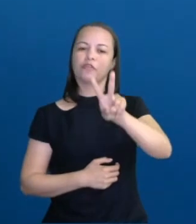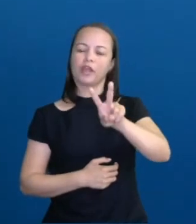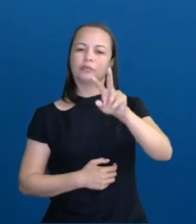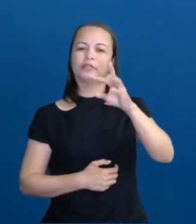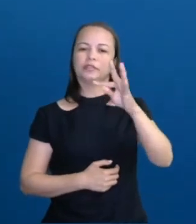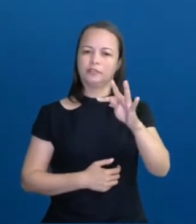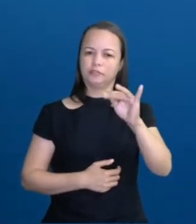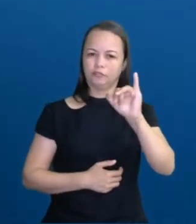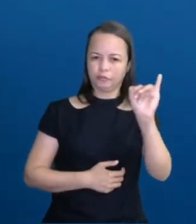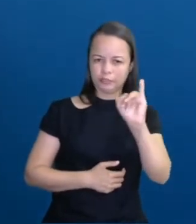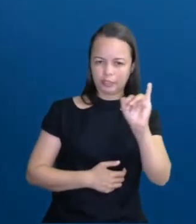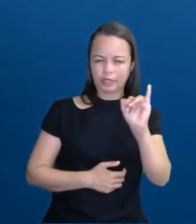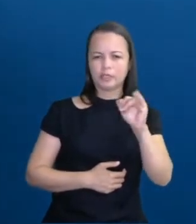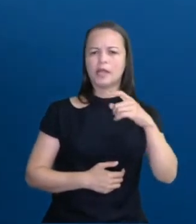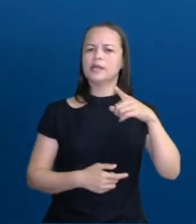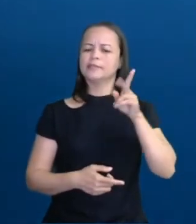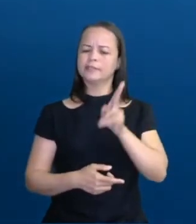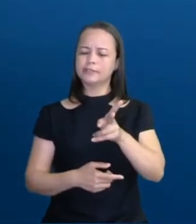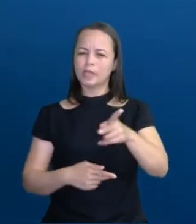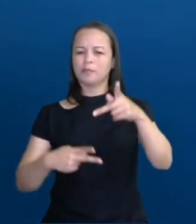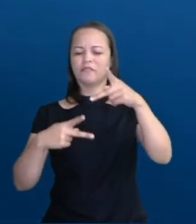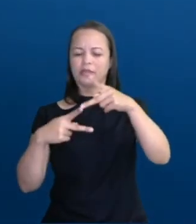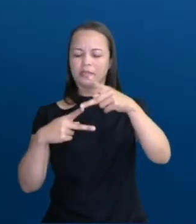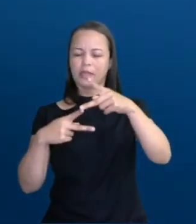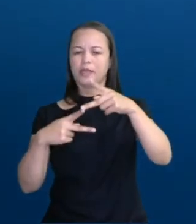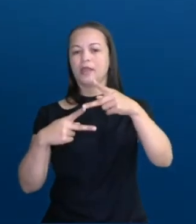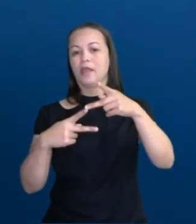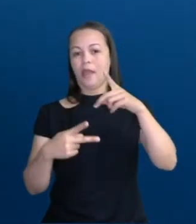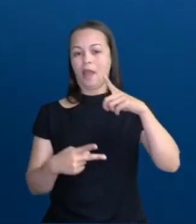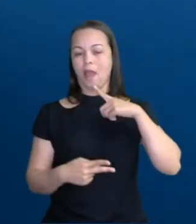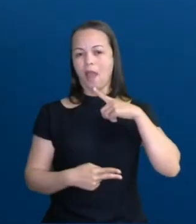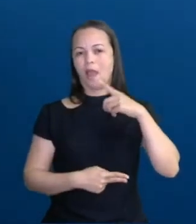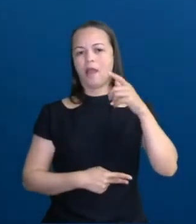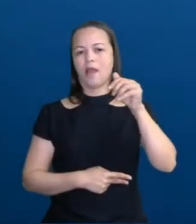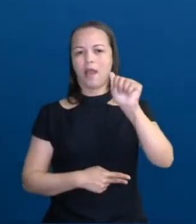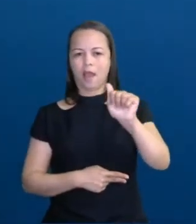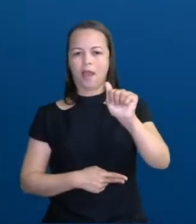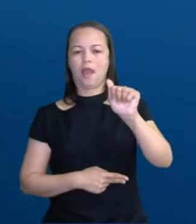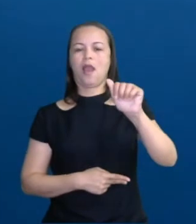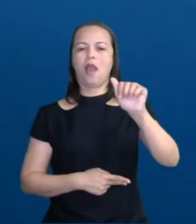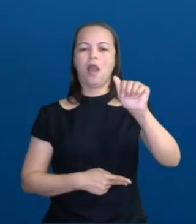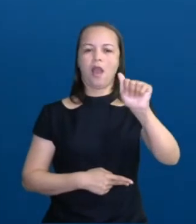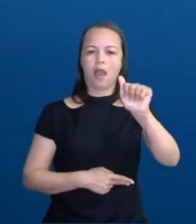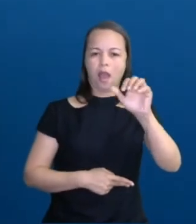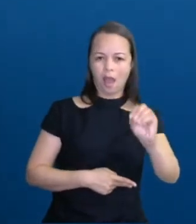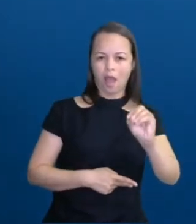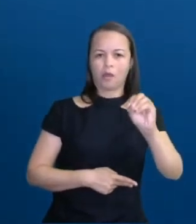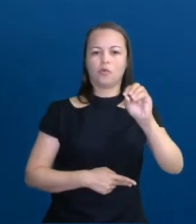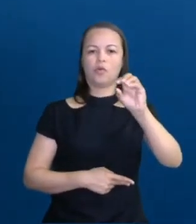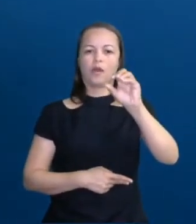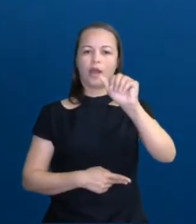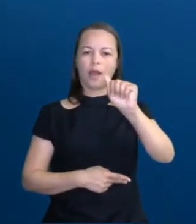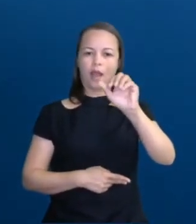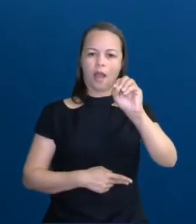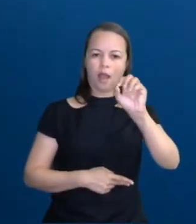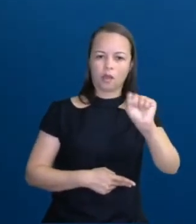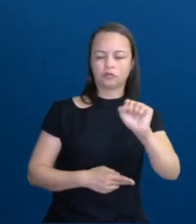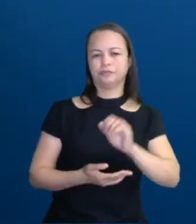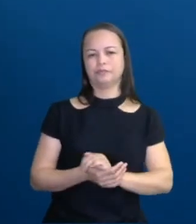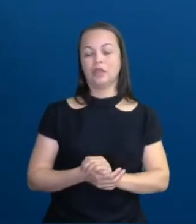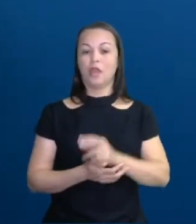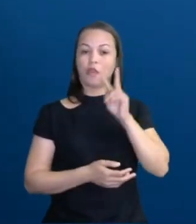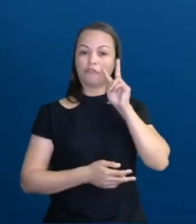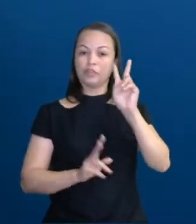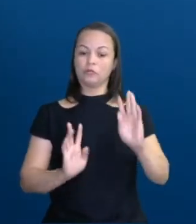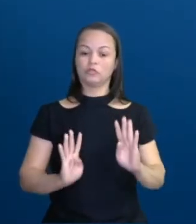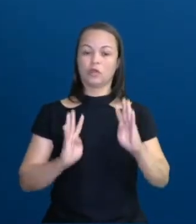então ele sempre vai receber a preposição a ou ao e assistimos ao show de